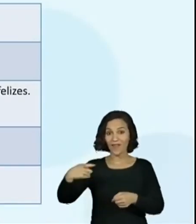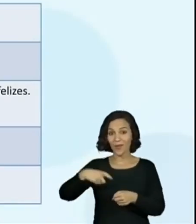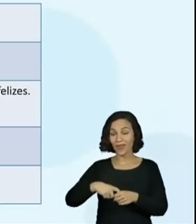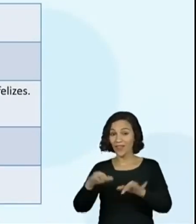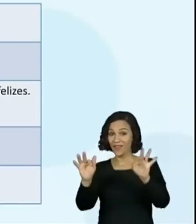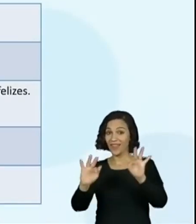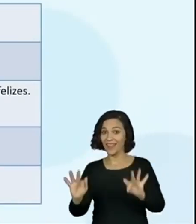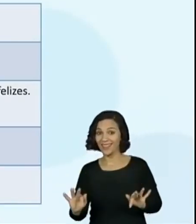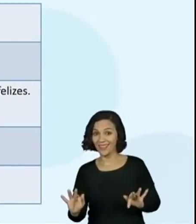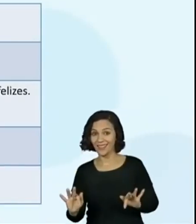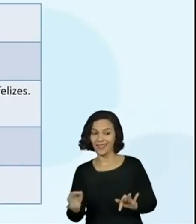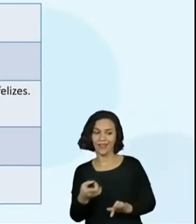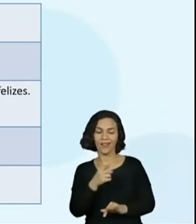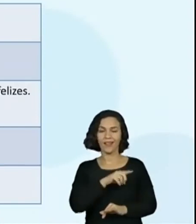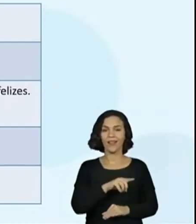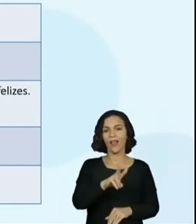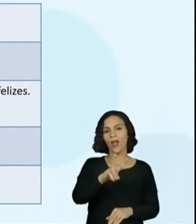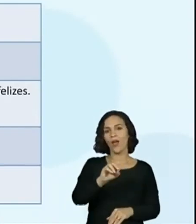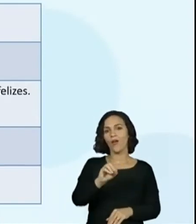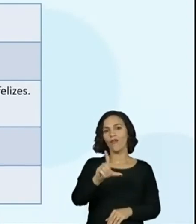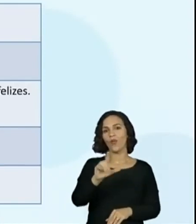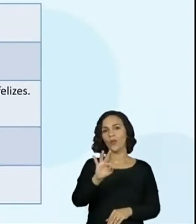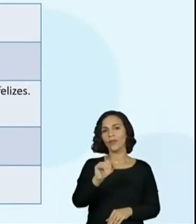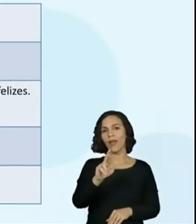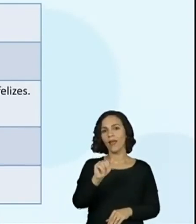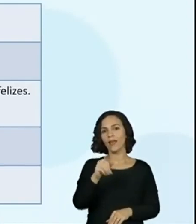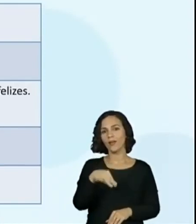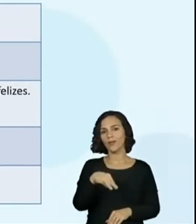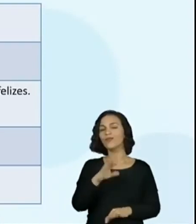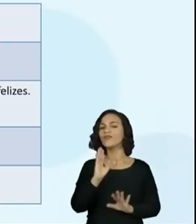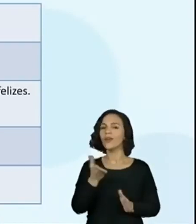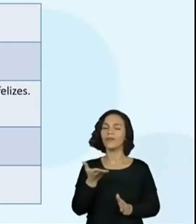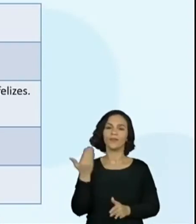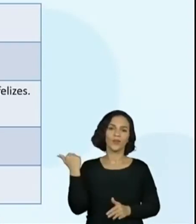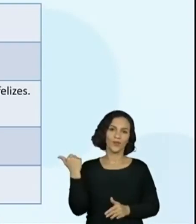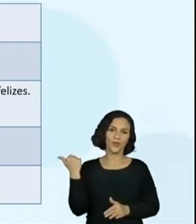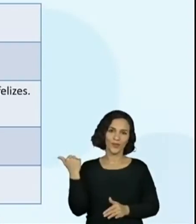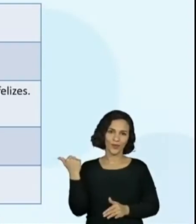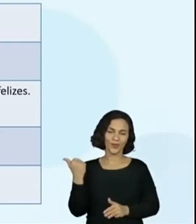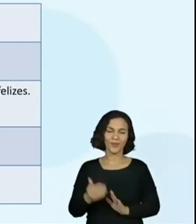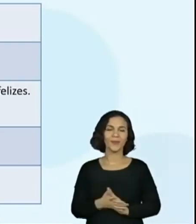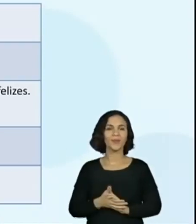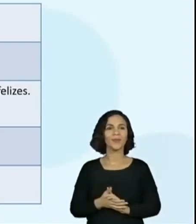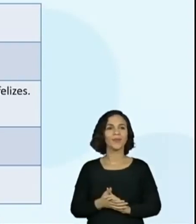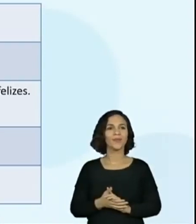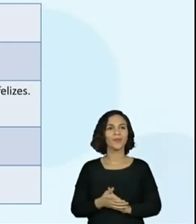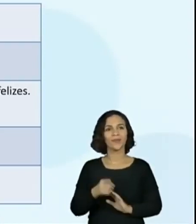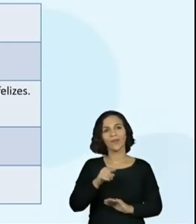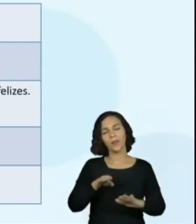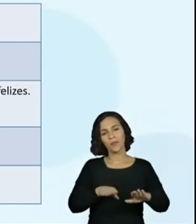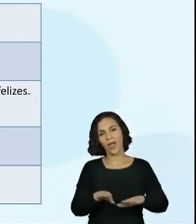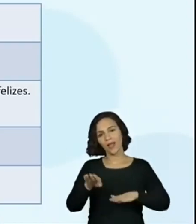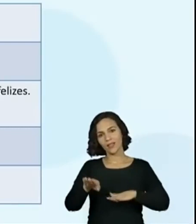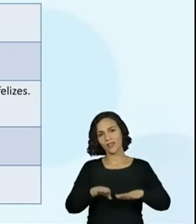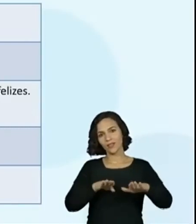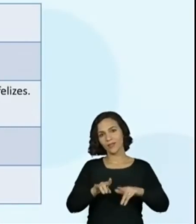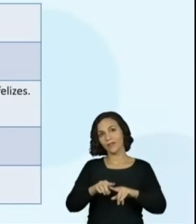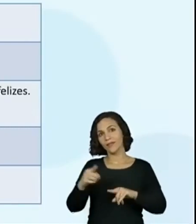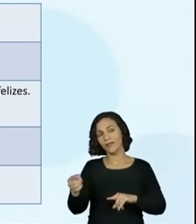elas voltaram da loja muito felizes. A gente nem vai colocando de novo, né? Eles andaram de patins,